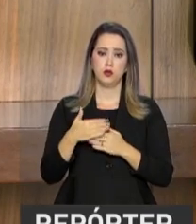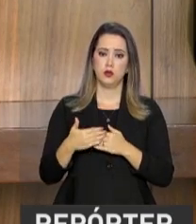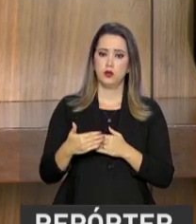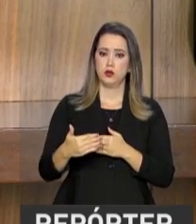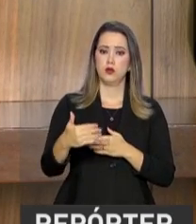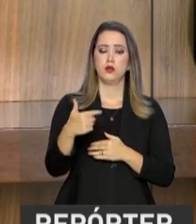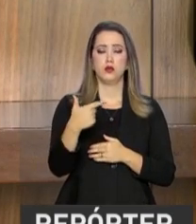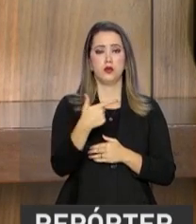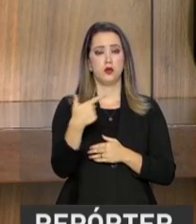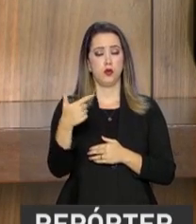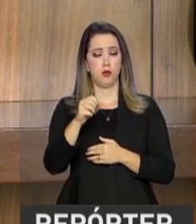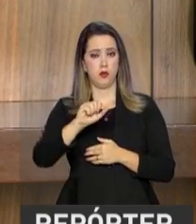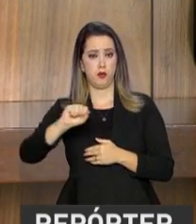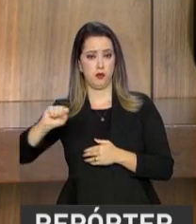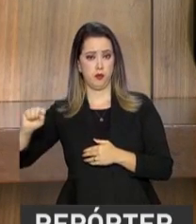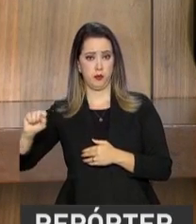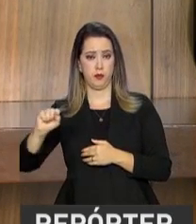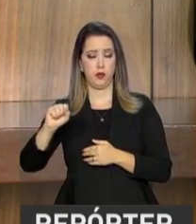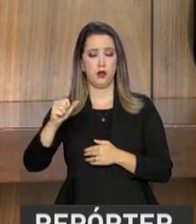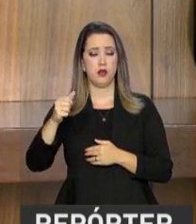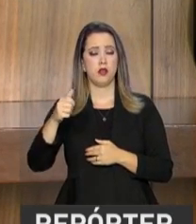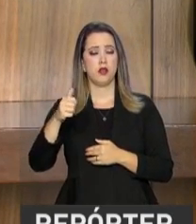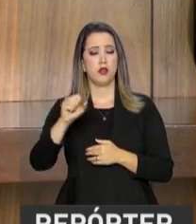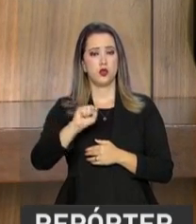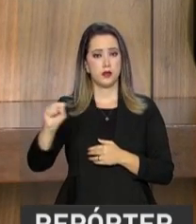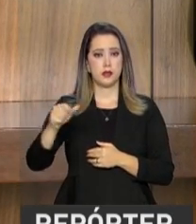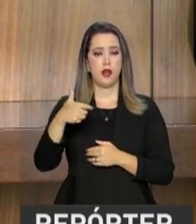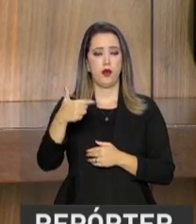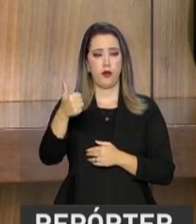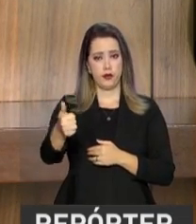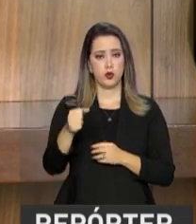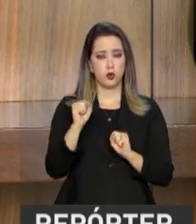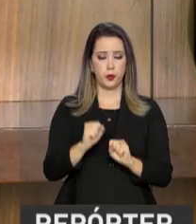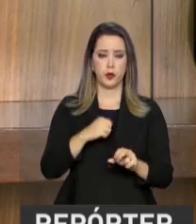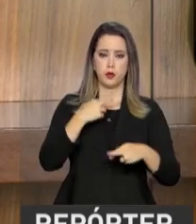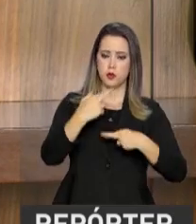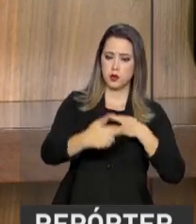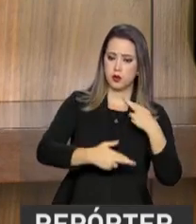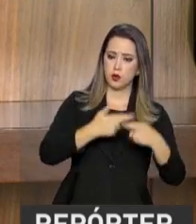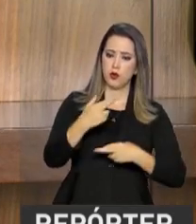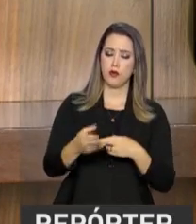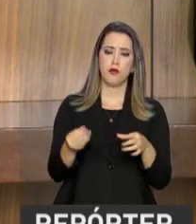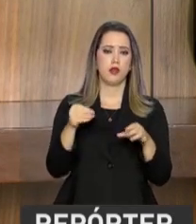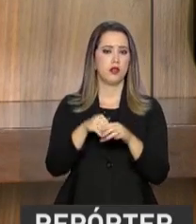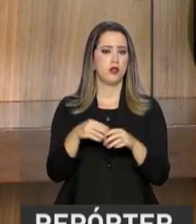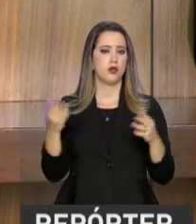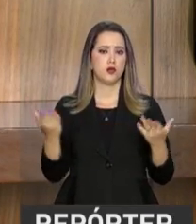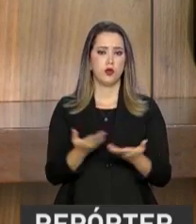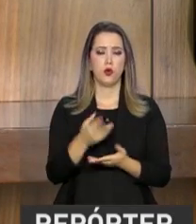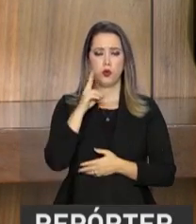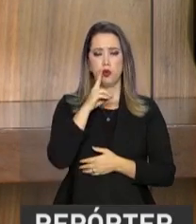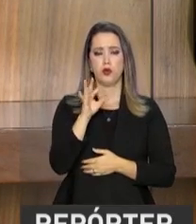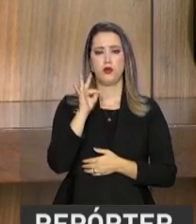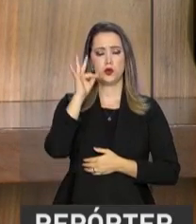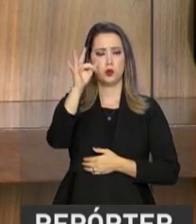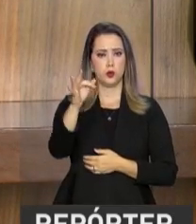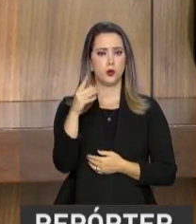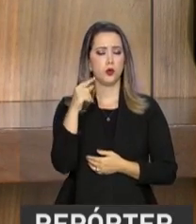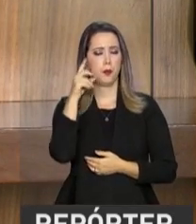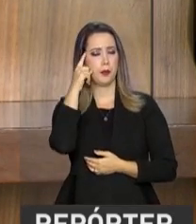início de século 21 nós temos a capacidade de renovar dentro de um presente com vistas ao futuro